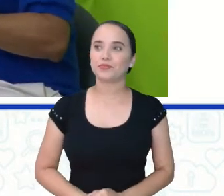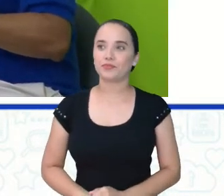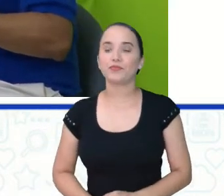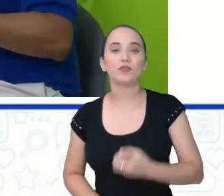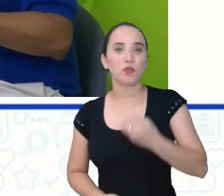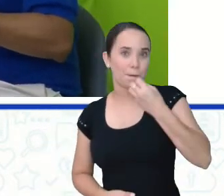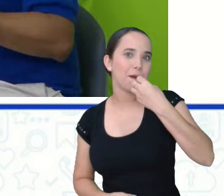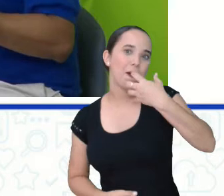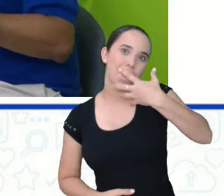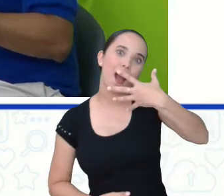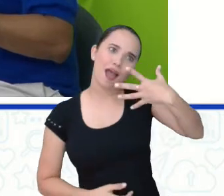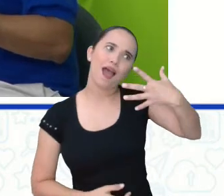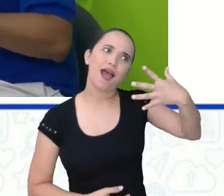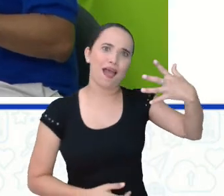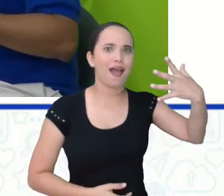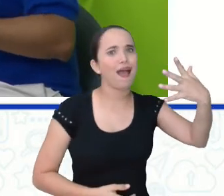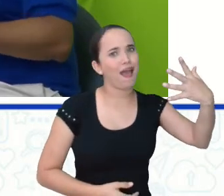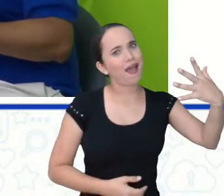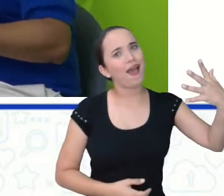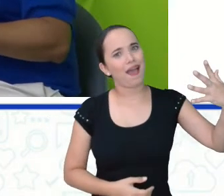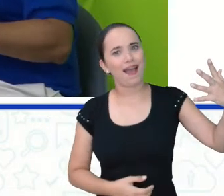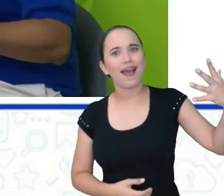Mas que seja boa.